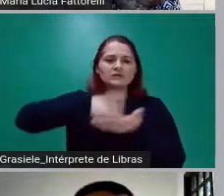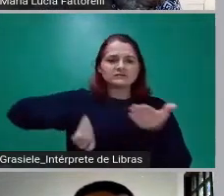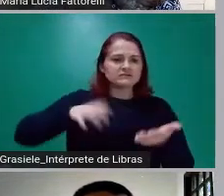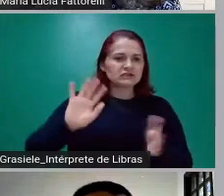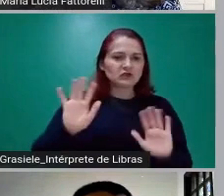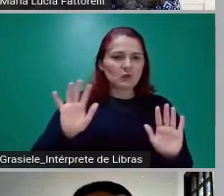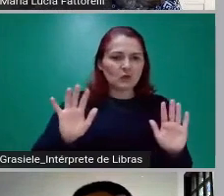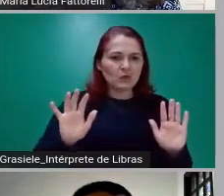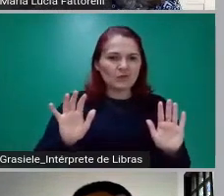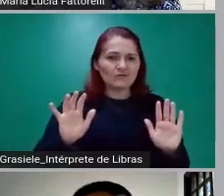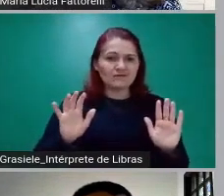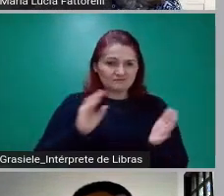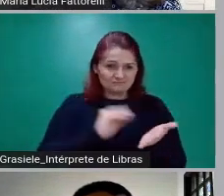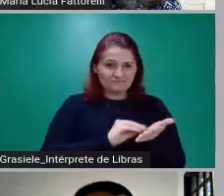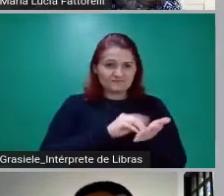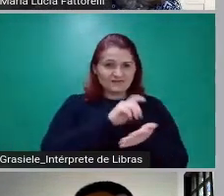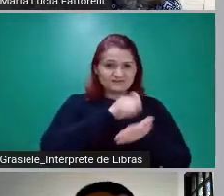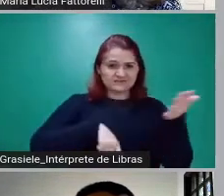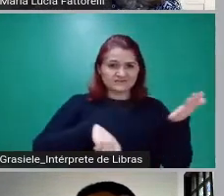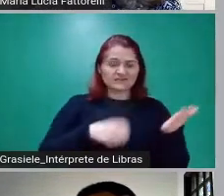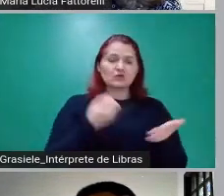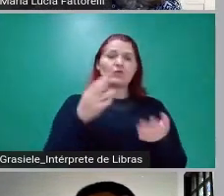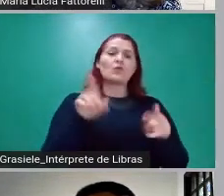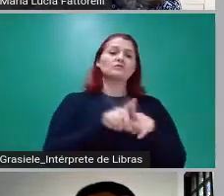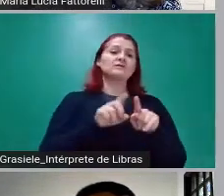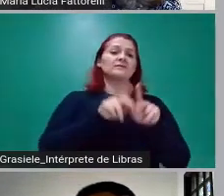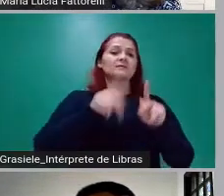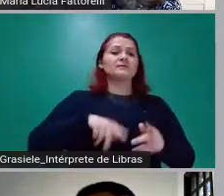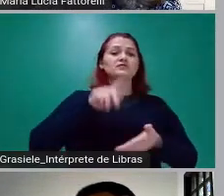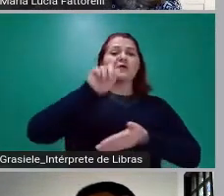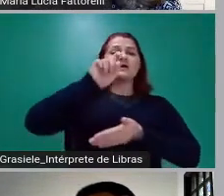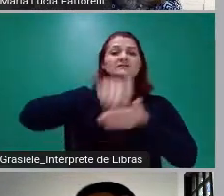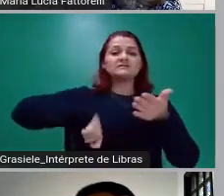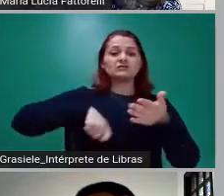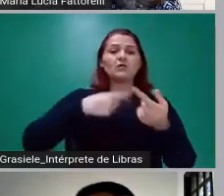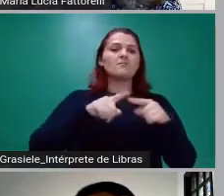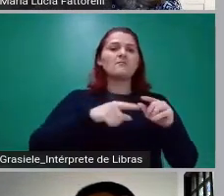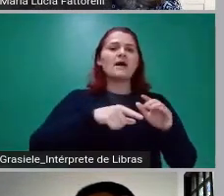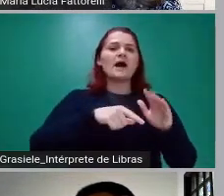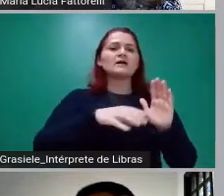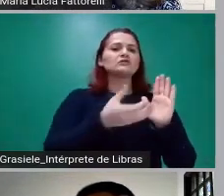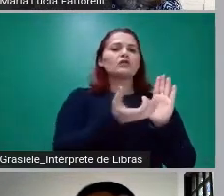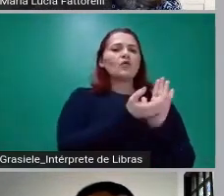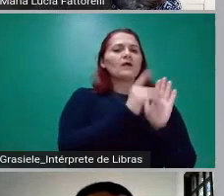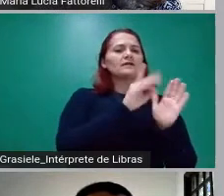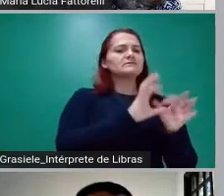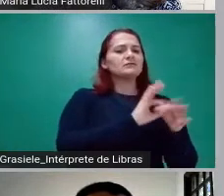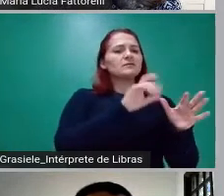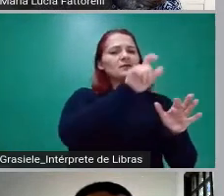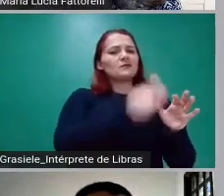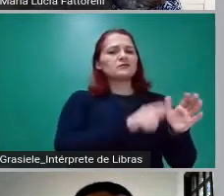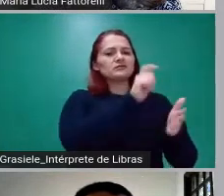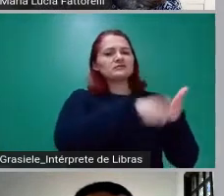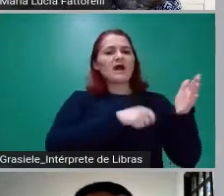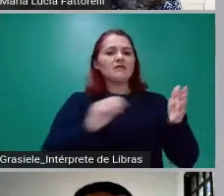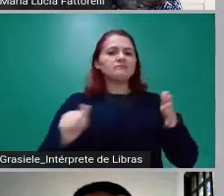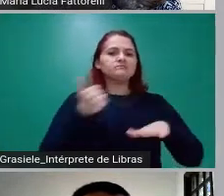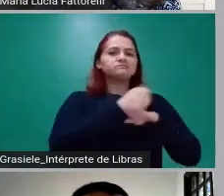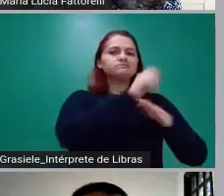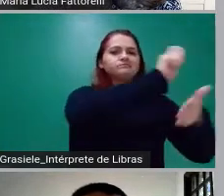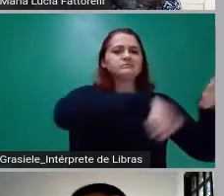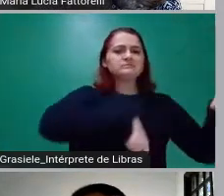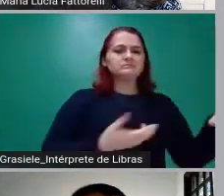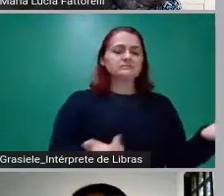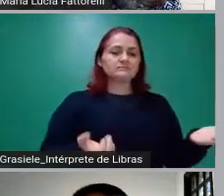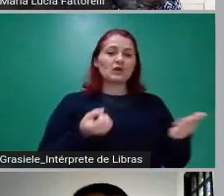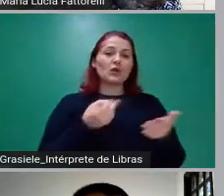por partes de pessoas que não tinham autorização do Congresso Nacional para fazer aquela autorização, contratos assinados com